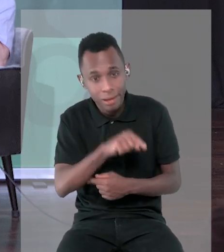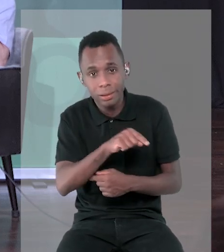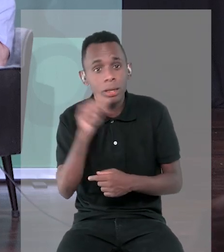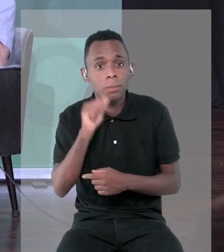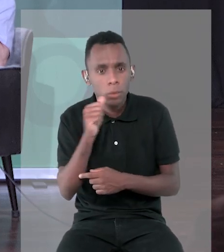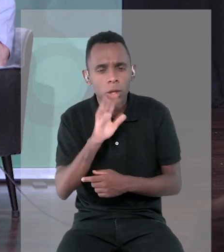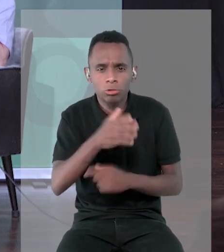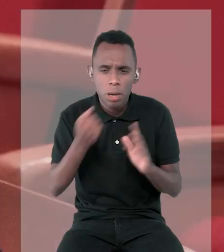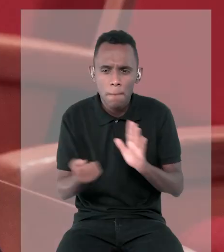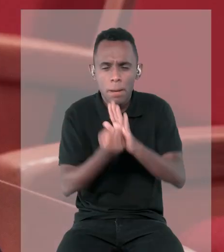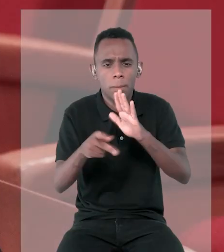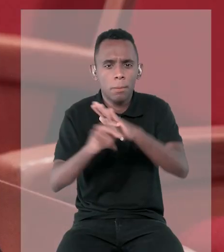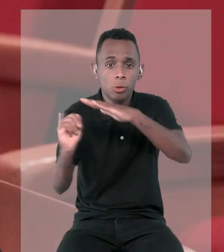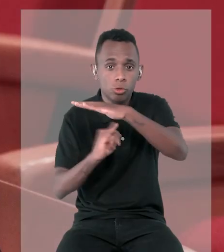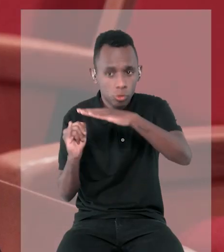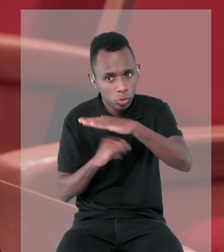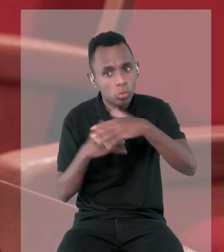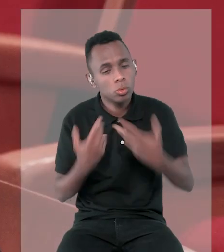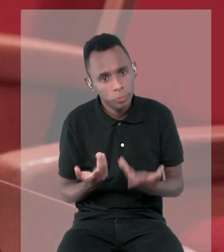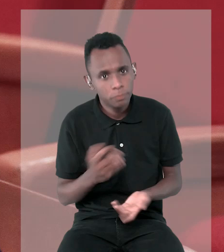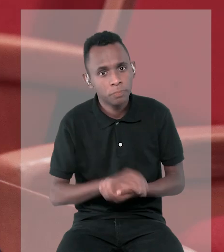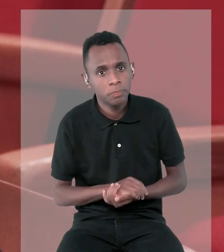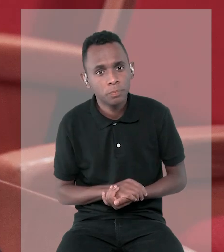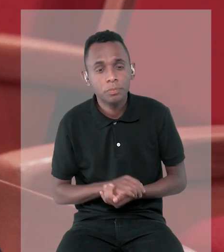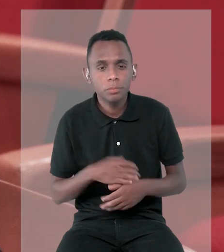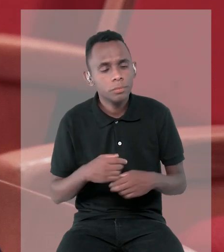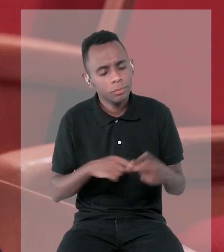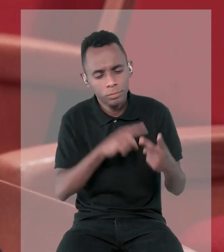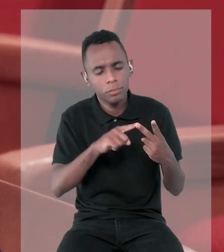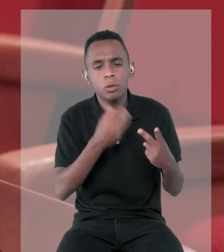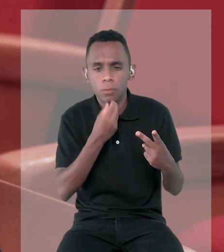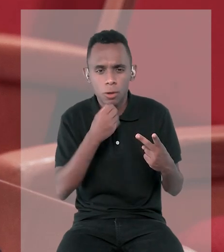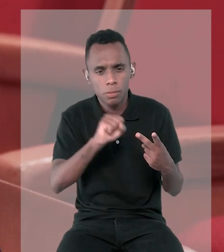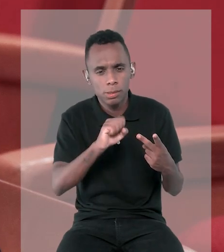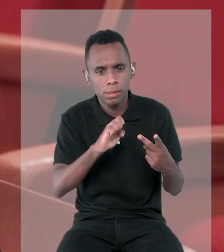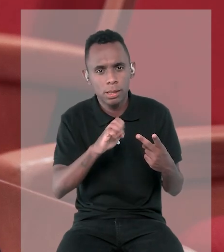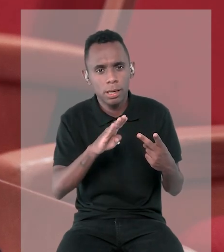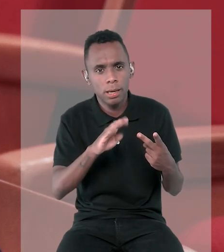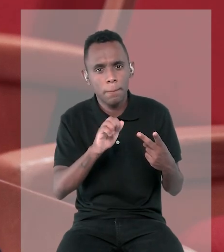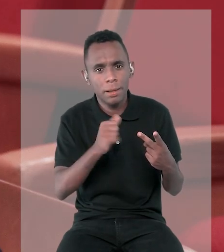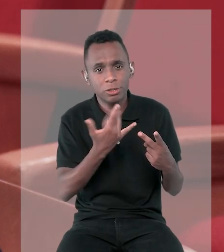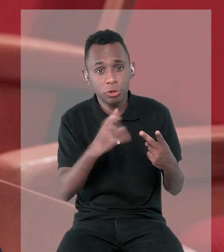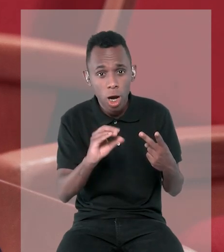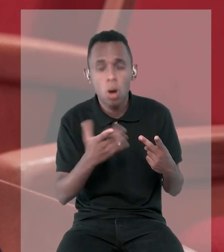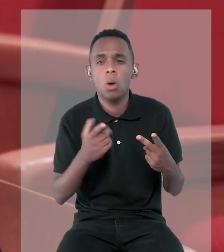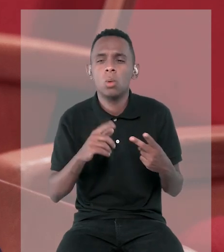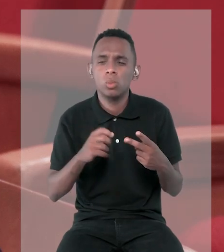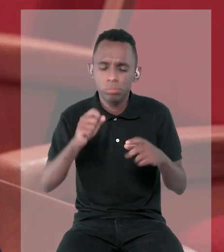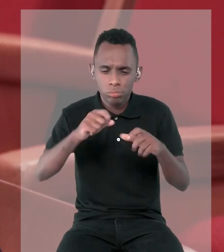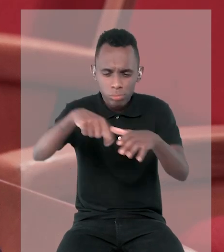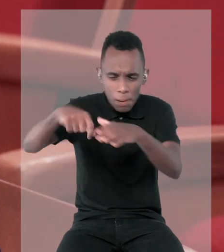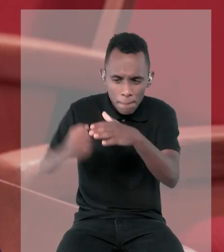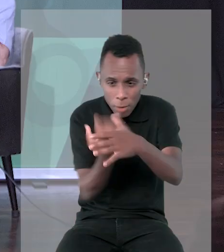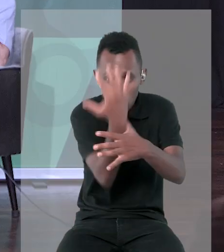já sedimentada do Instituto, né. Na plateia, uma mulher acompanha atentamente a fala de Juliano. Que já teve